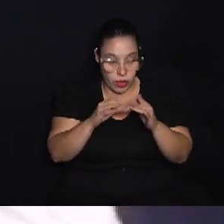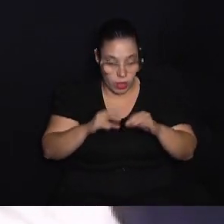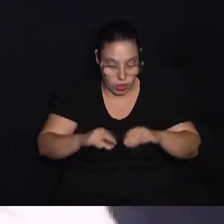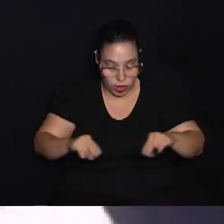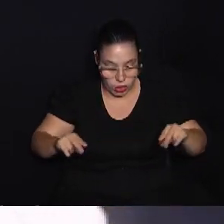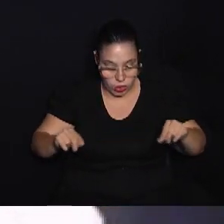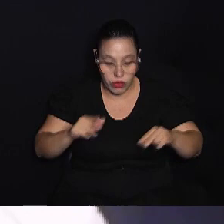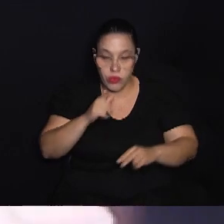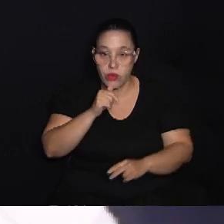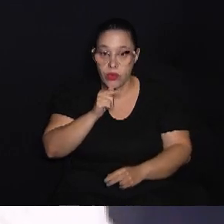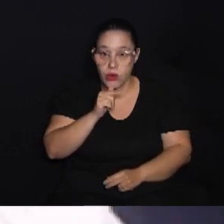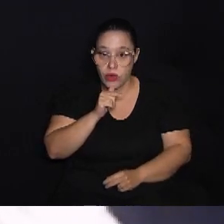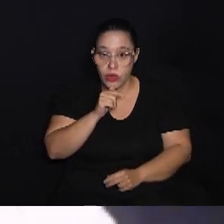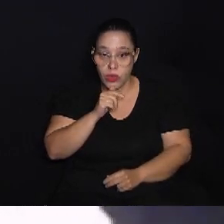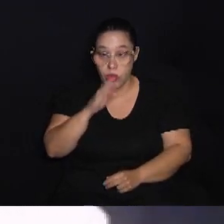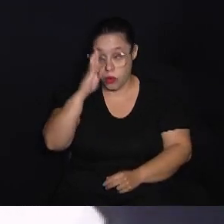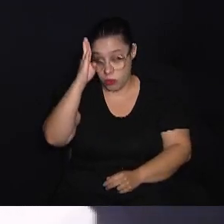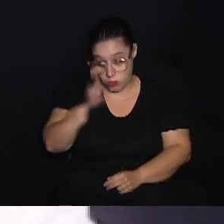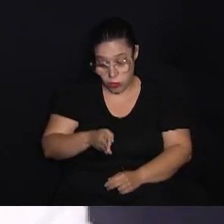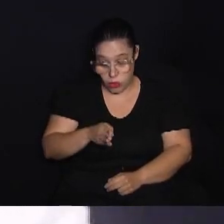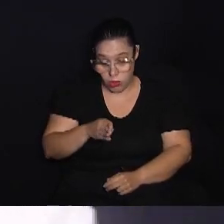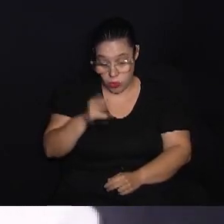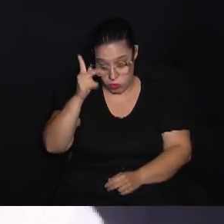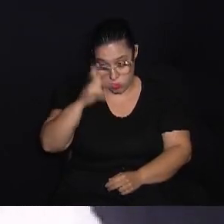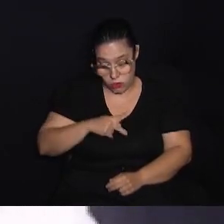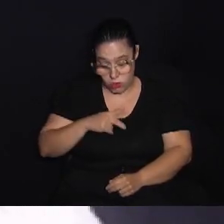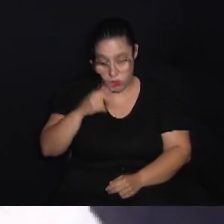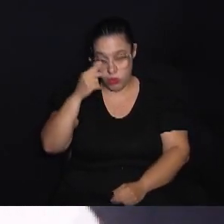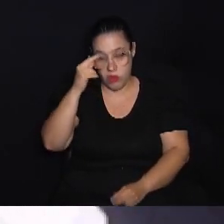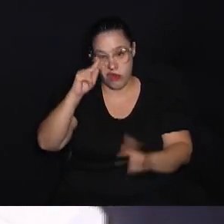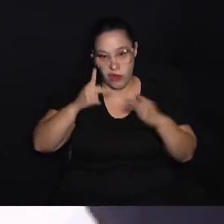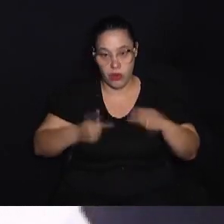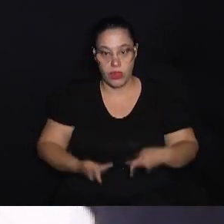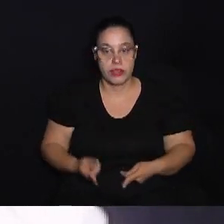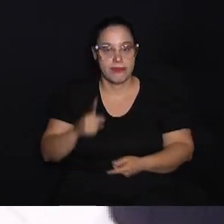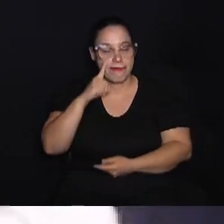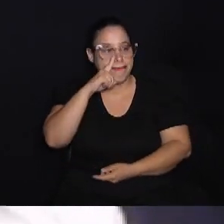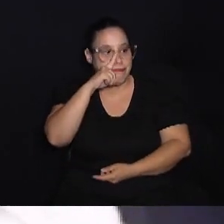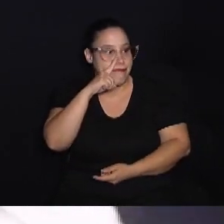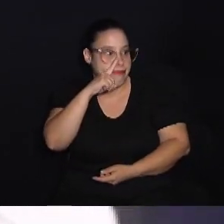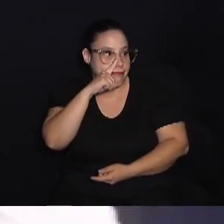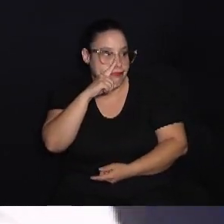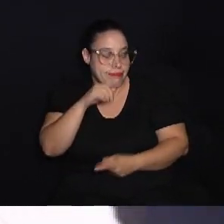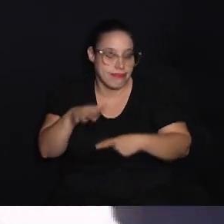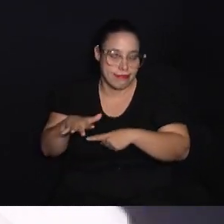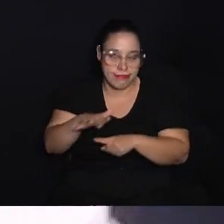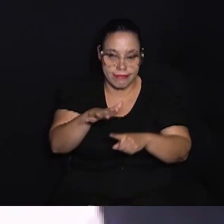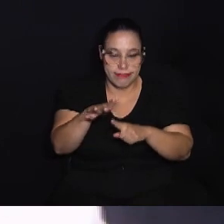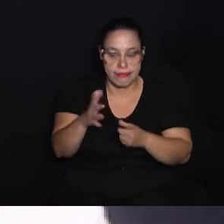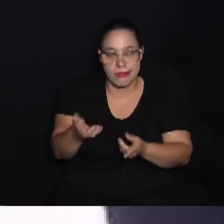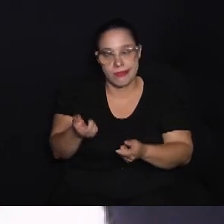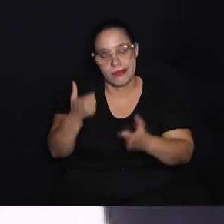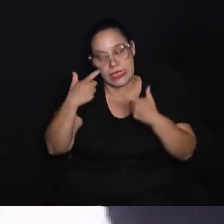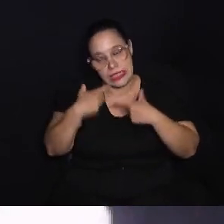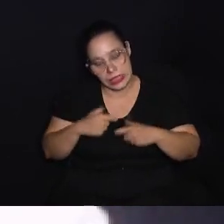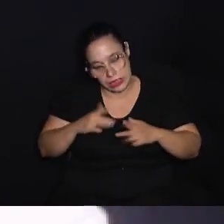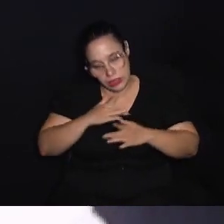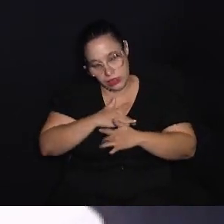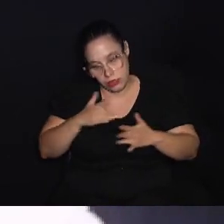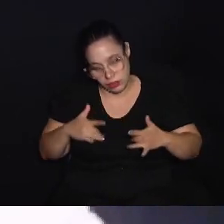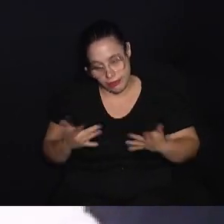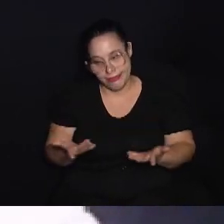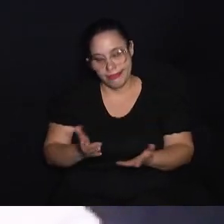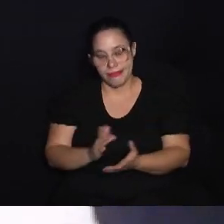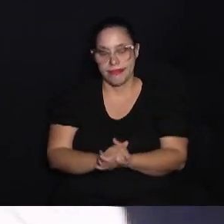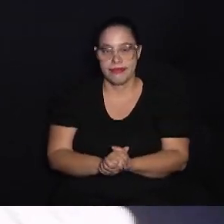contato com o solo, com a água e com o próprio ser humano, né, ele pode trazer riscos tanto para o meio ambiente quanto